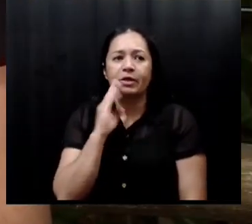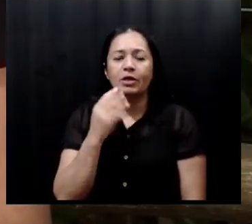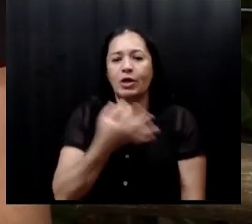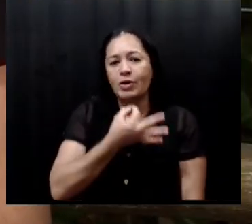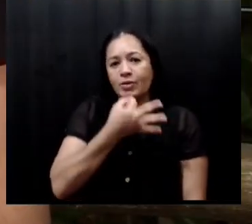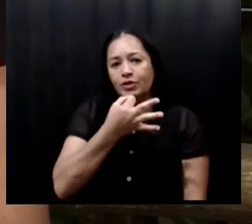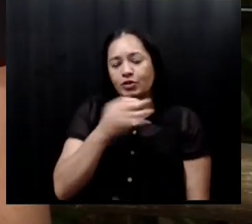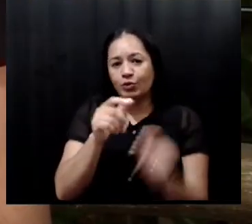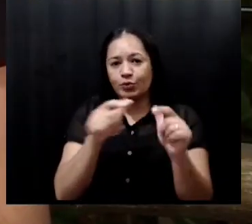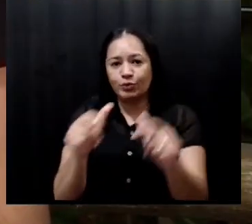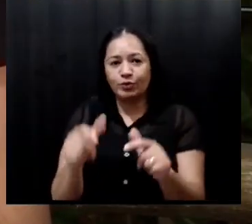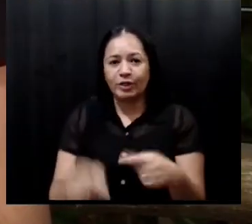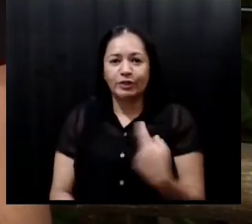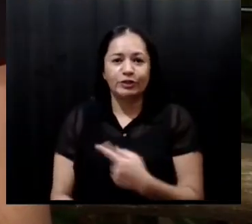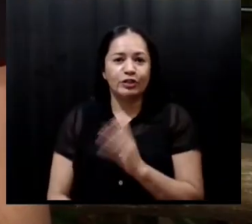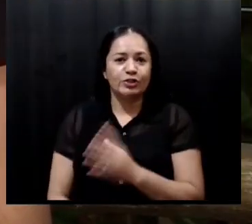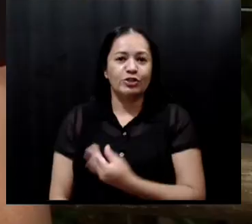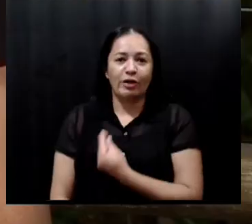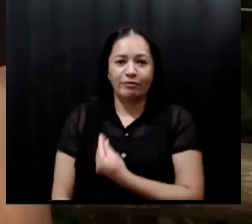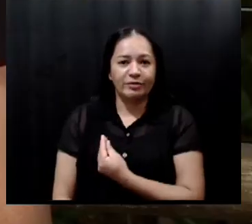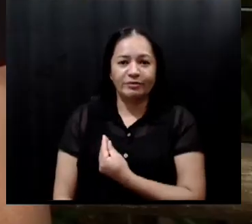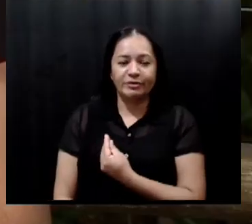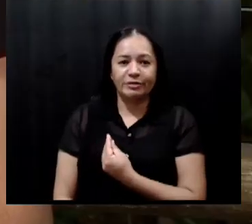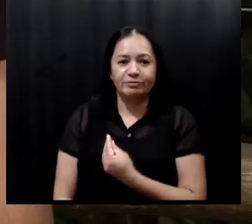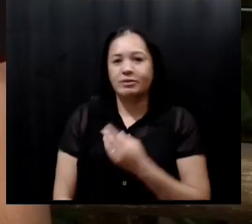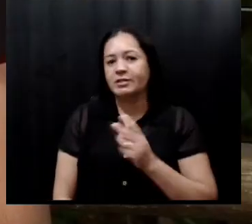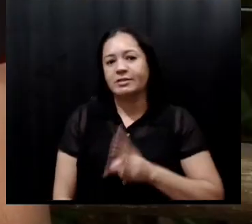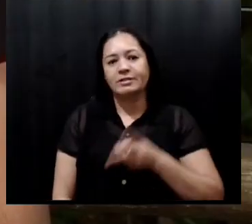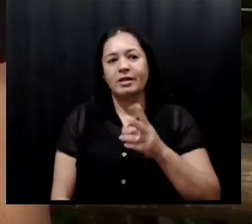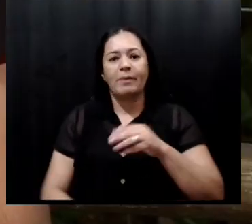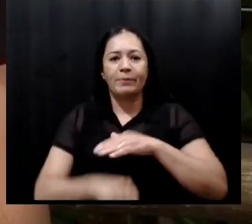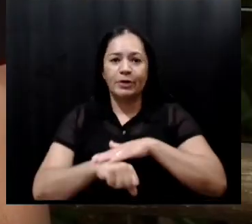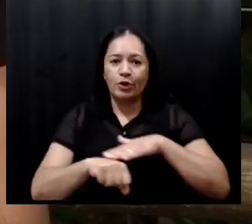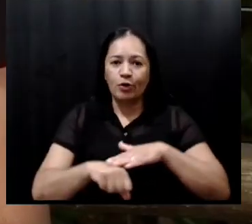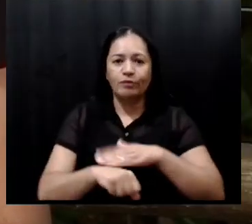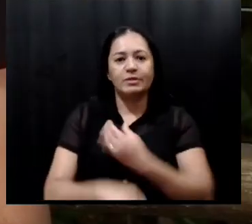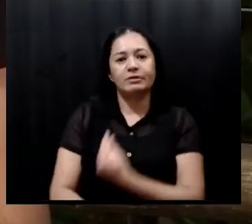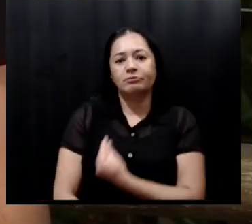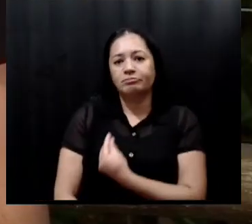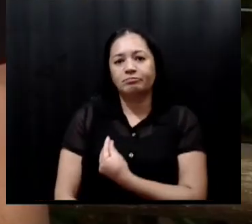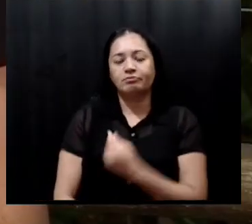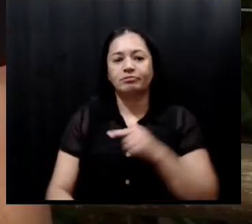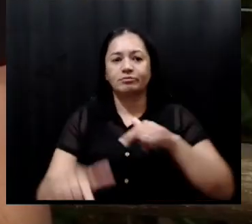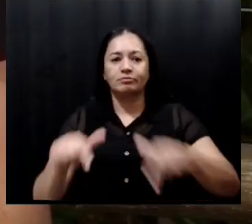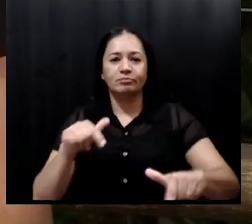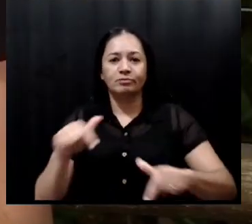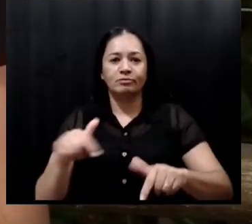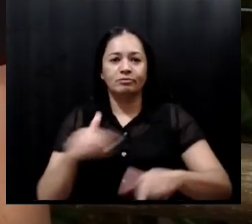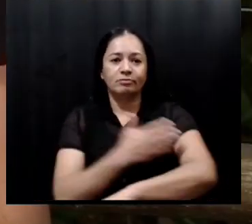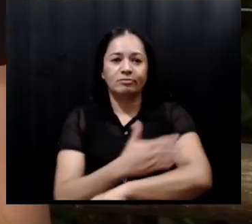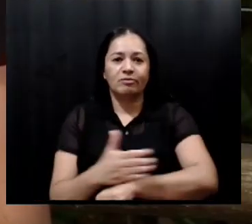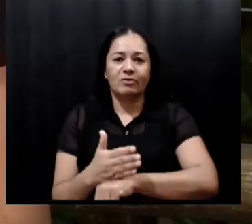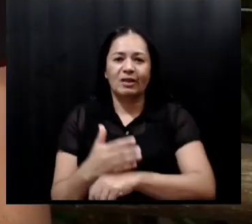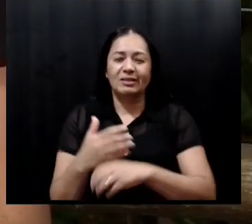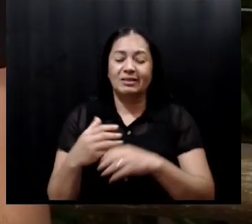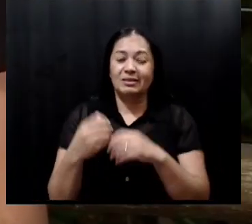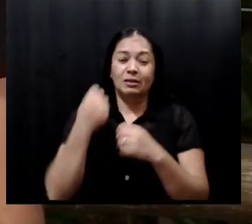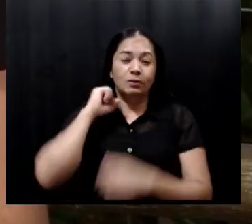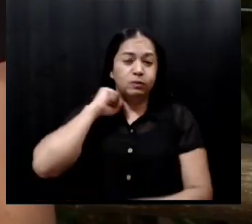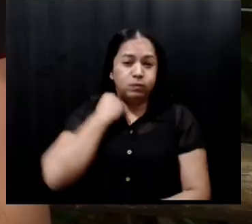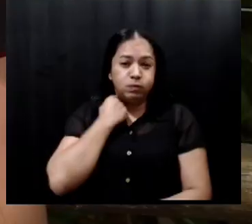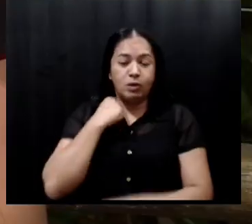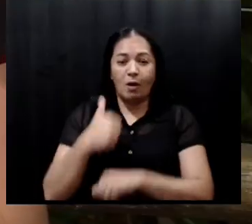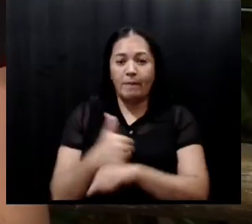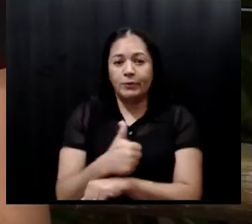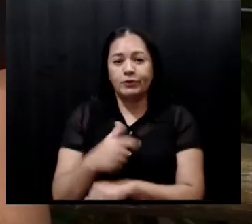mesmo. Via de regra, a gente estava conversando sobre a vida, o trabalho costuma ser um pouquinho estressante, carreira, e a gente percebia que no bar a gente tinha